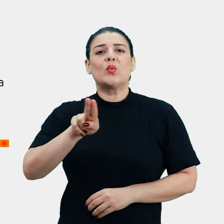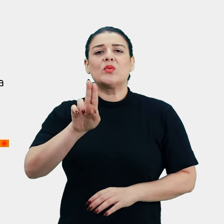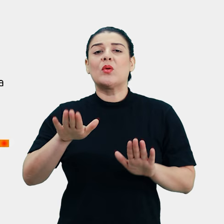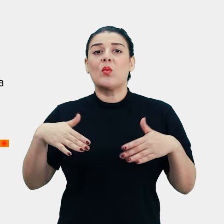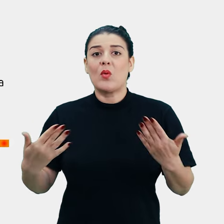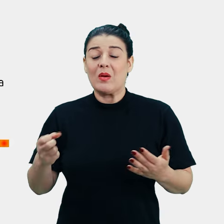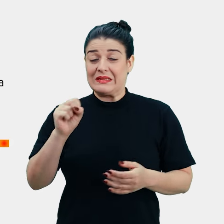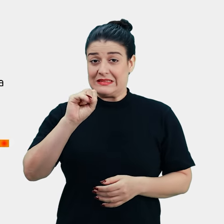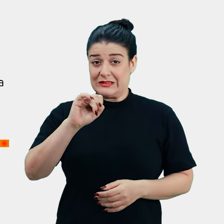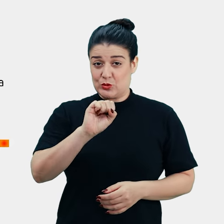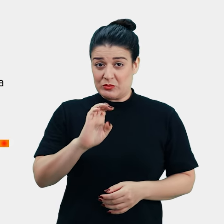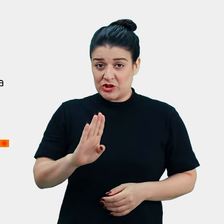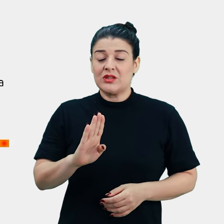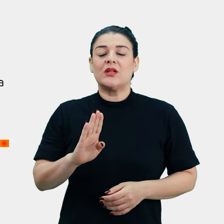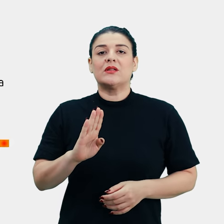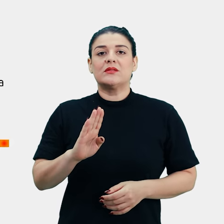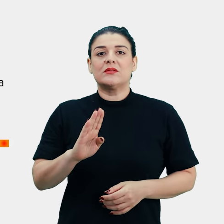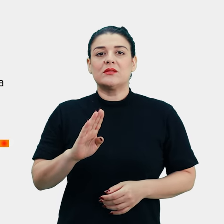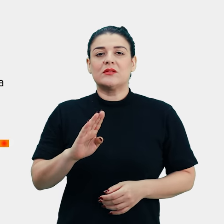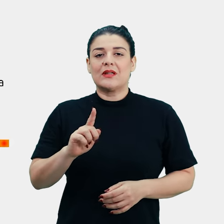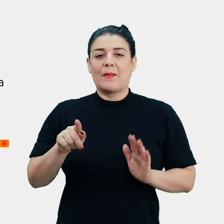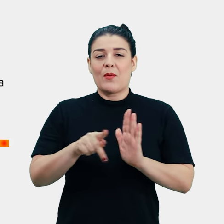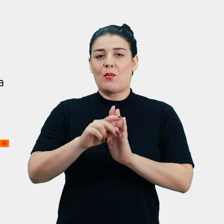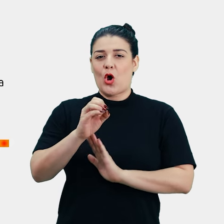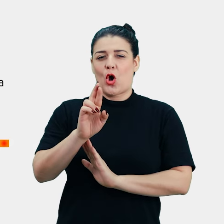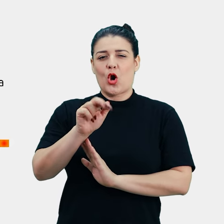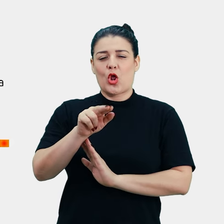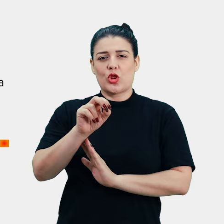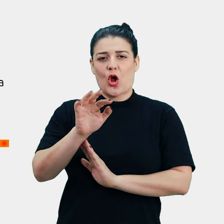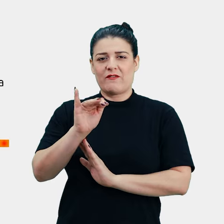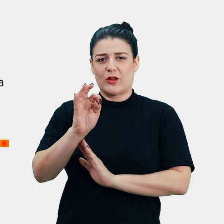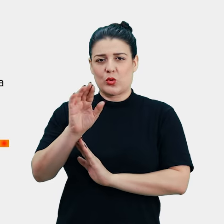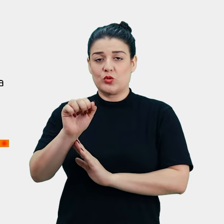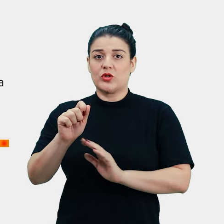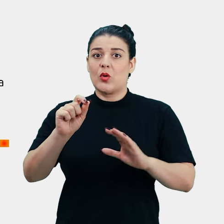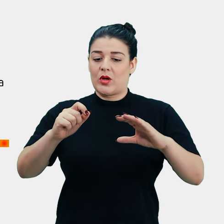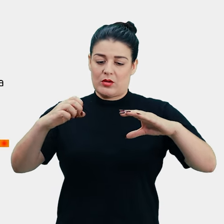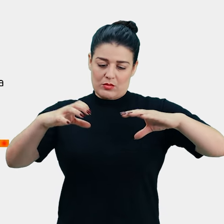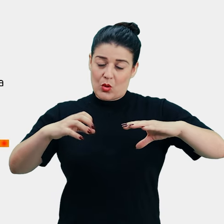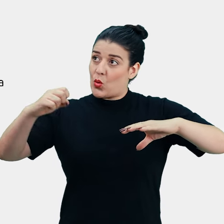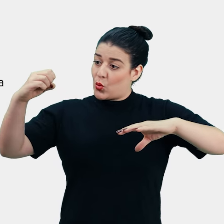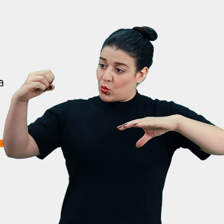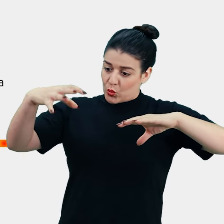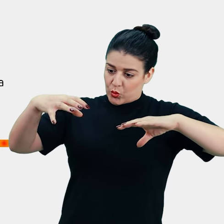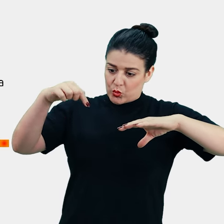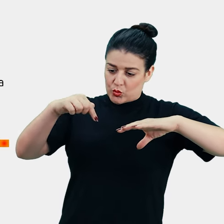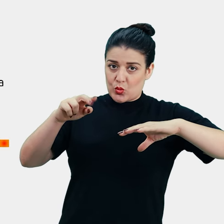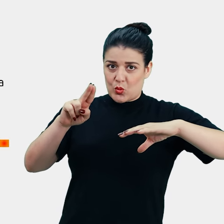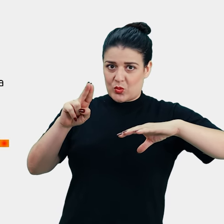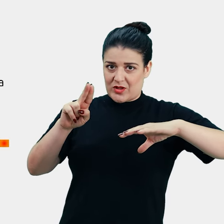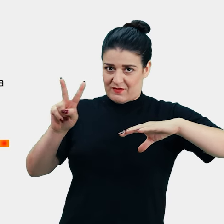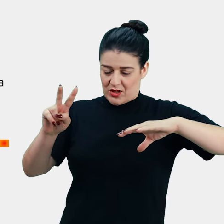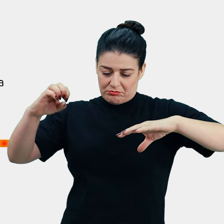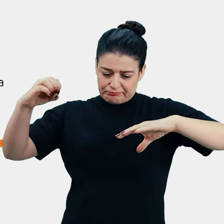tem substâncias, né, que nós chamamos de cromóforos, que elas são capazes de absorver na luz ultravioleta.